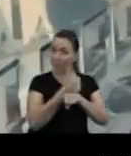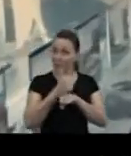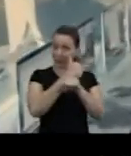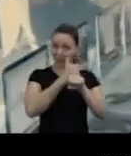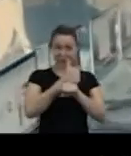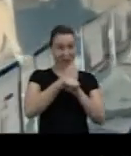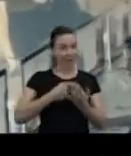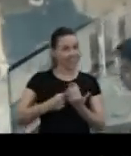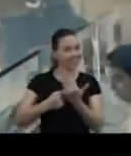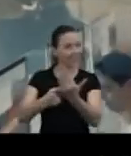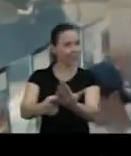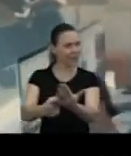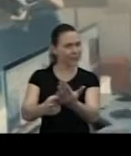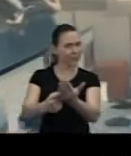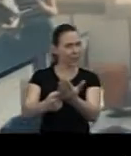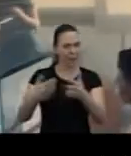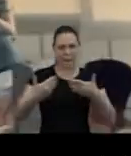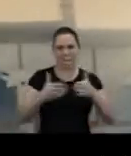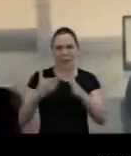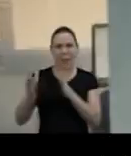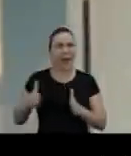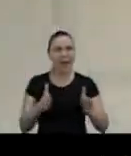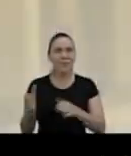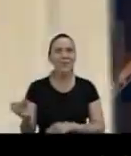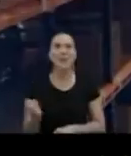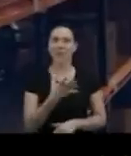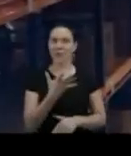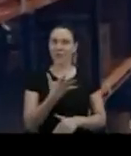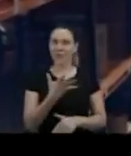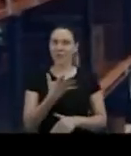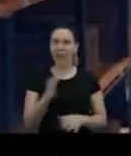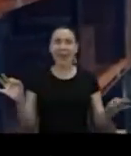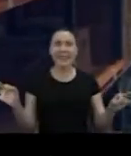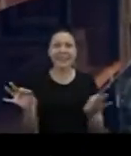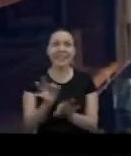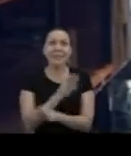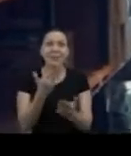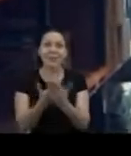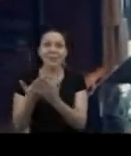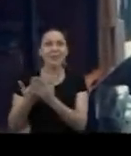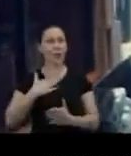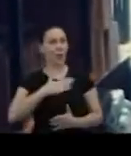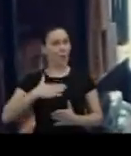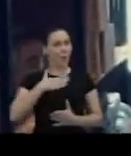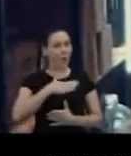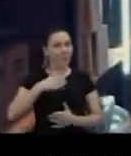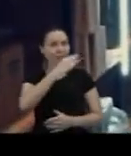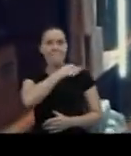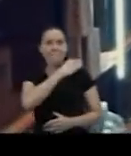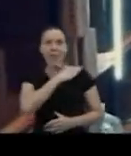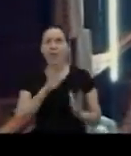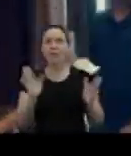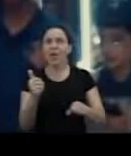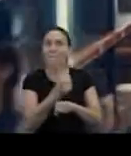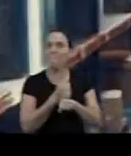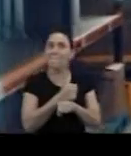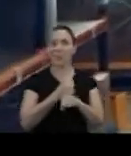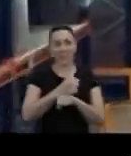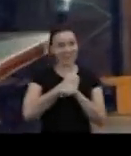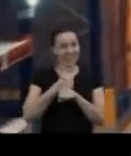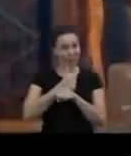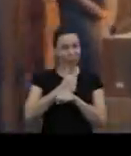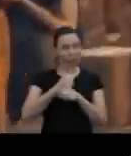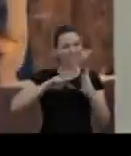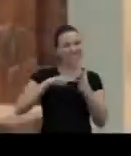educação profissional e tecnológica abre novos caminhos. A gente estuda o que gosta e termina o ensino médio já com uma profissão. É